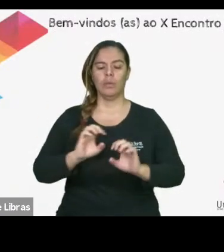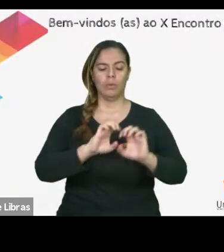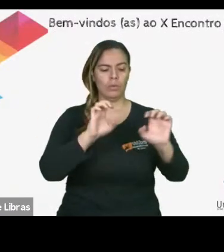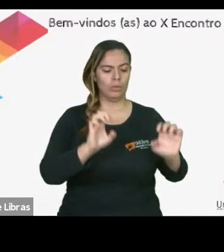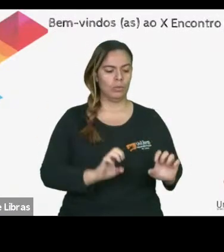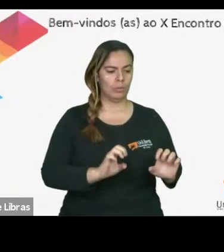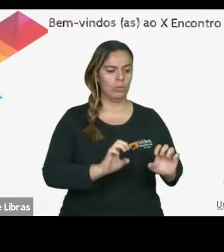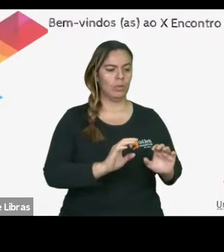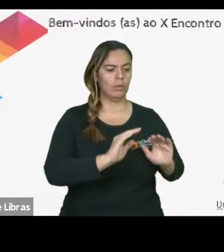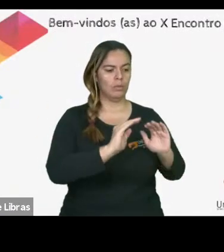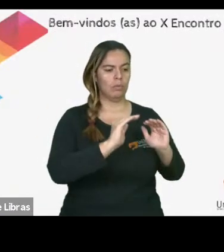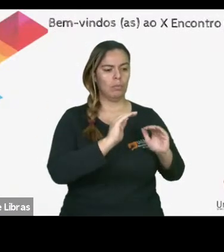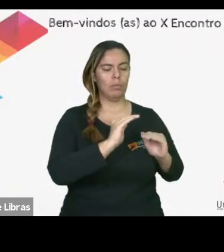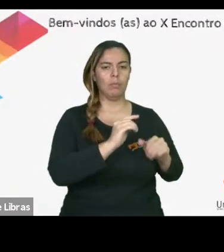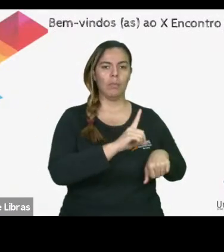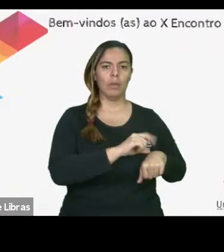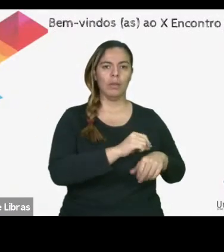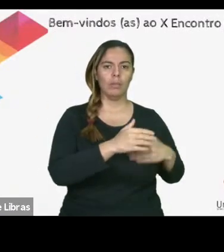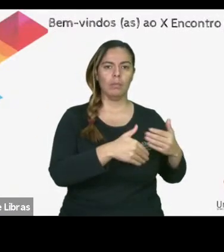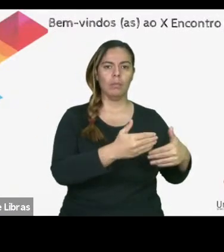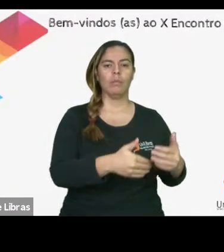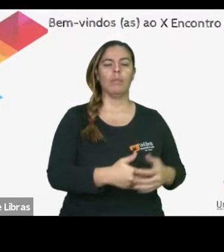todo o tempo.